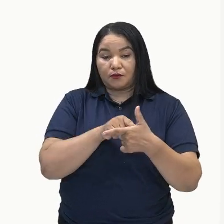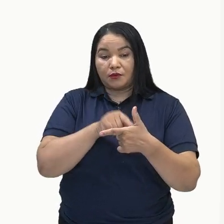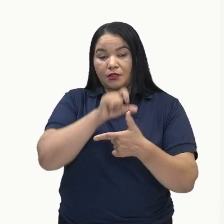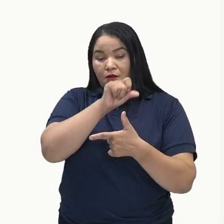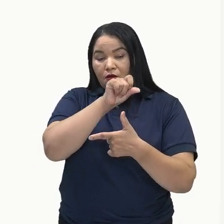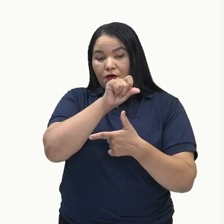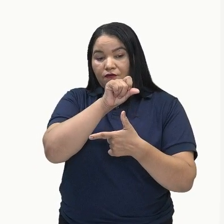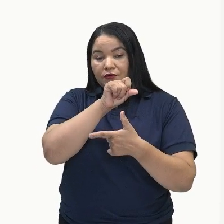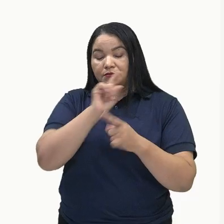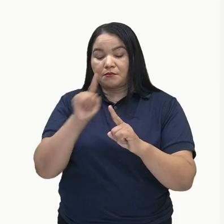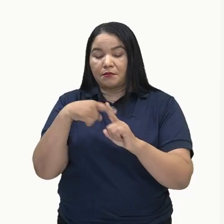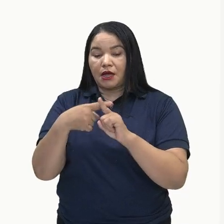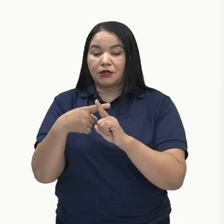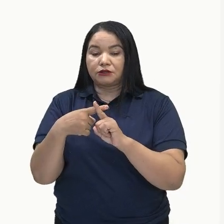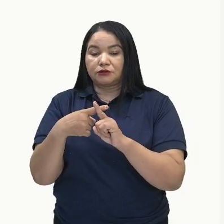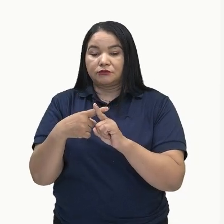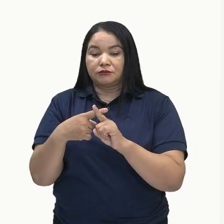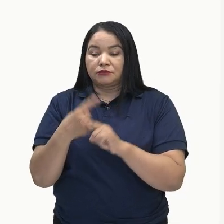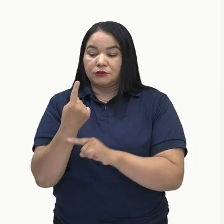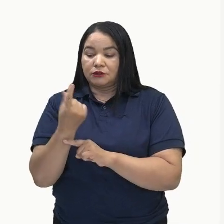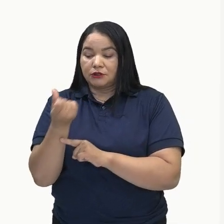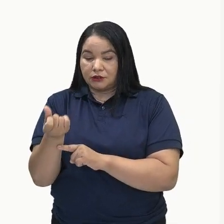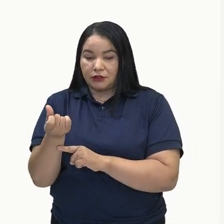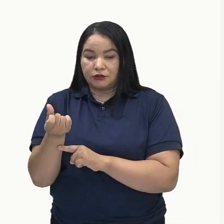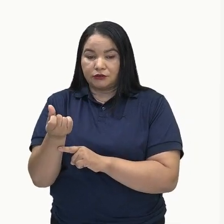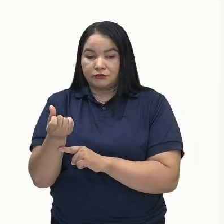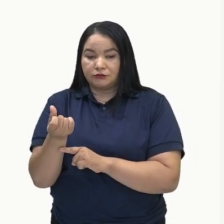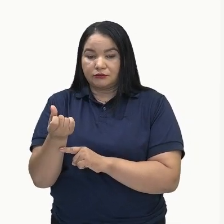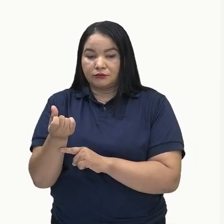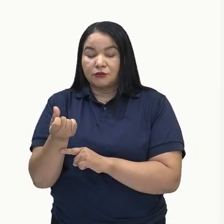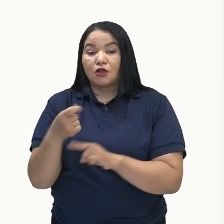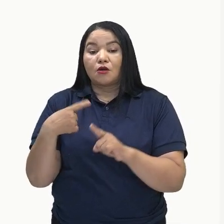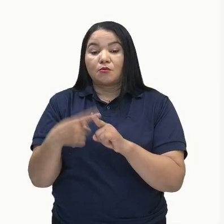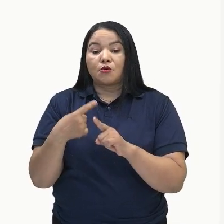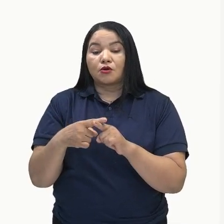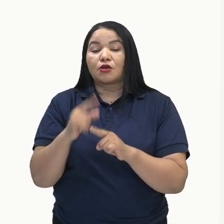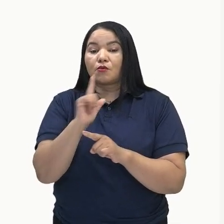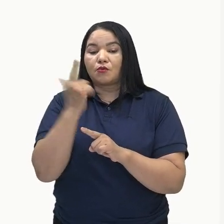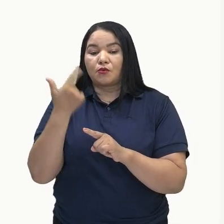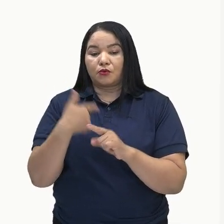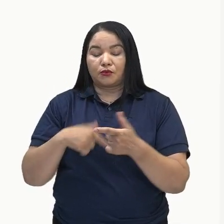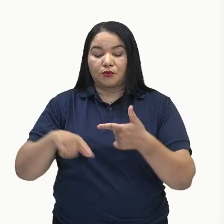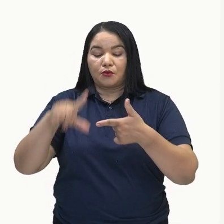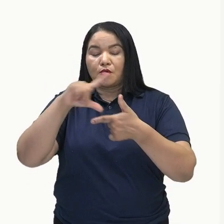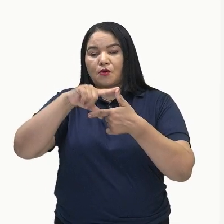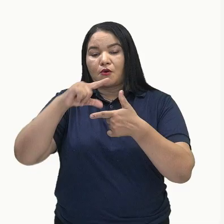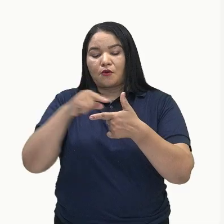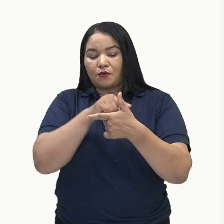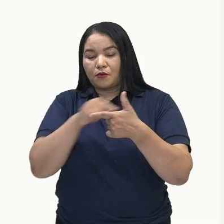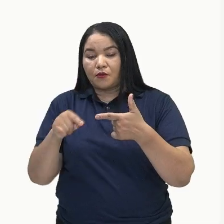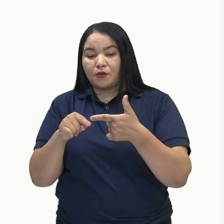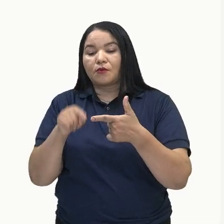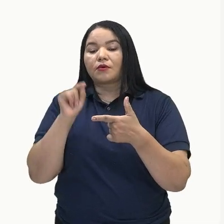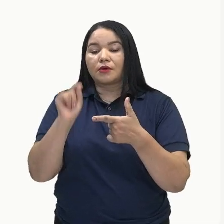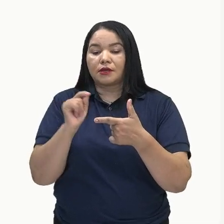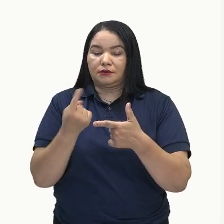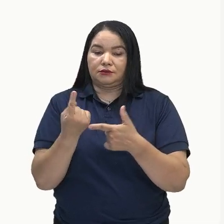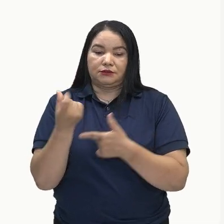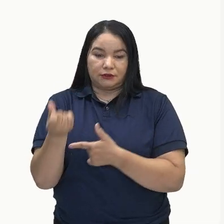ó, mais 16, ó, porque o outro lado do outro cateto, cuja medida mede 4, o quadrado formado